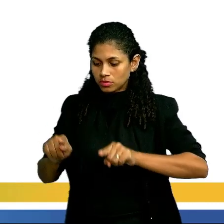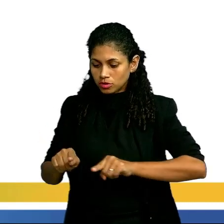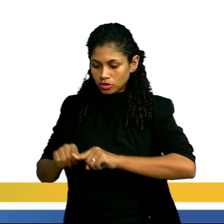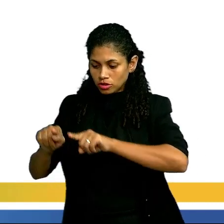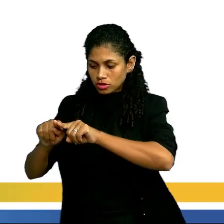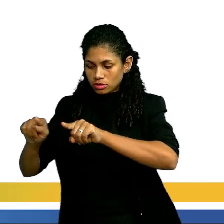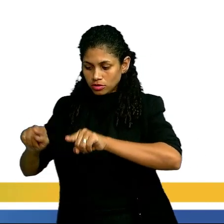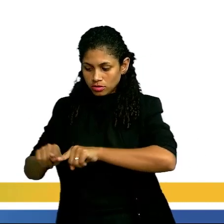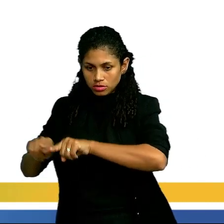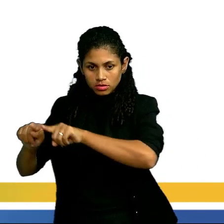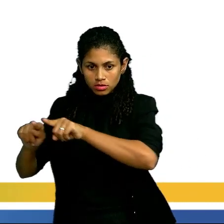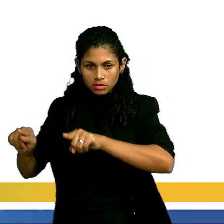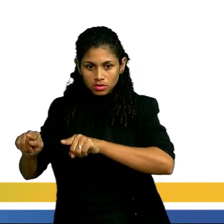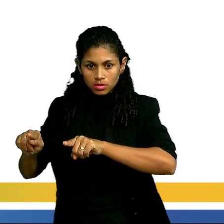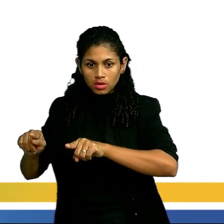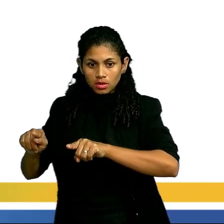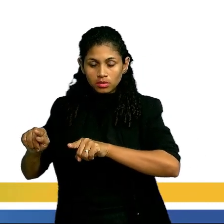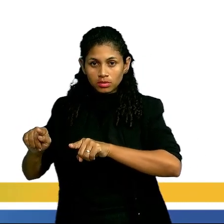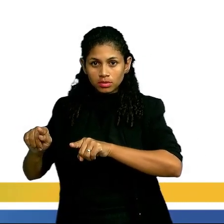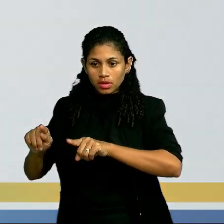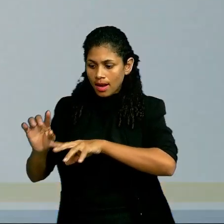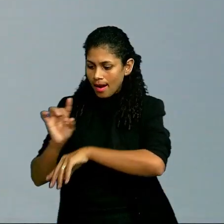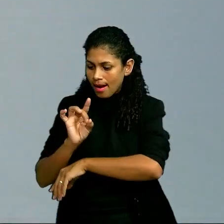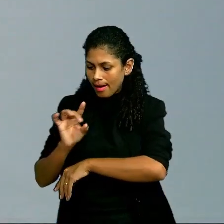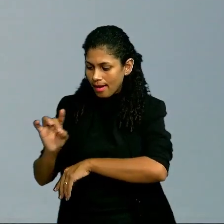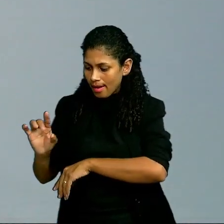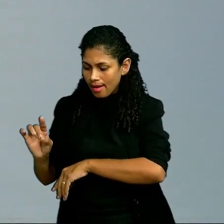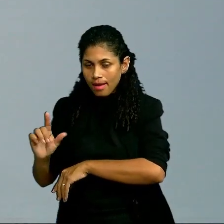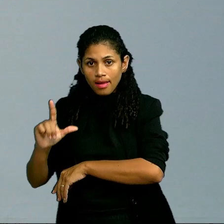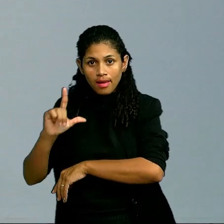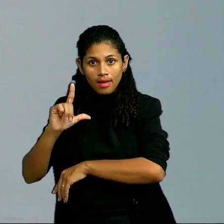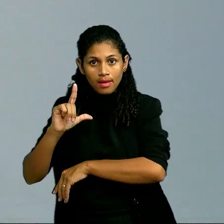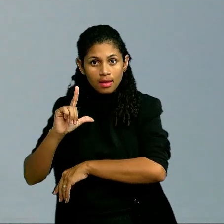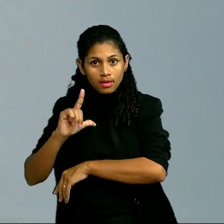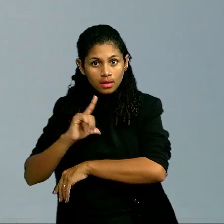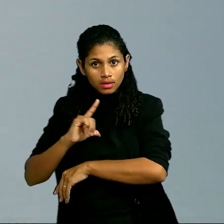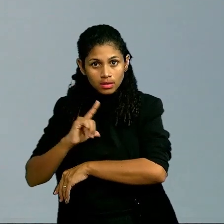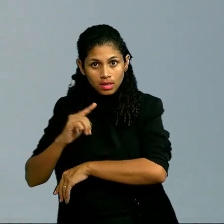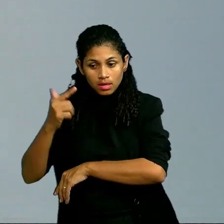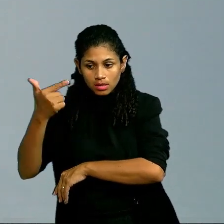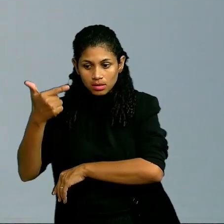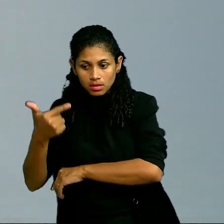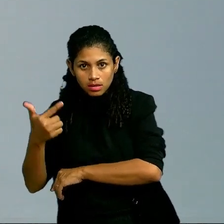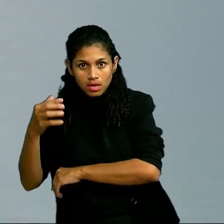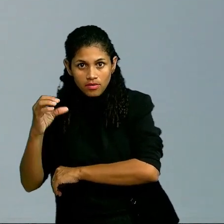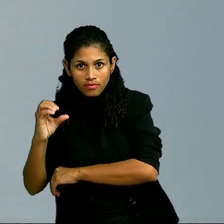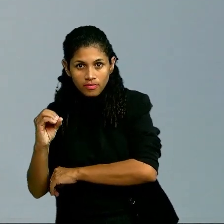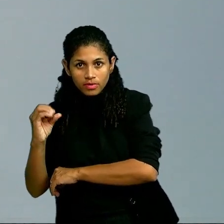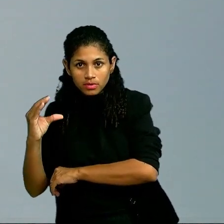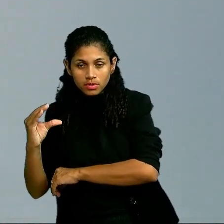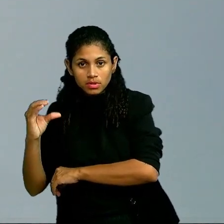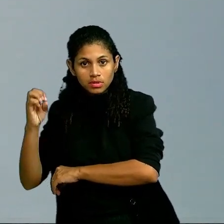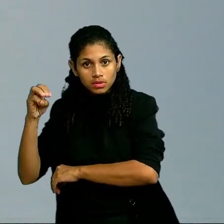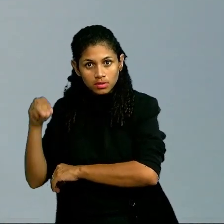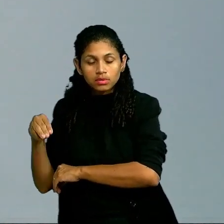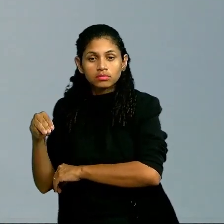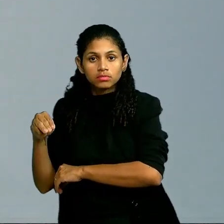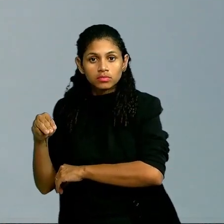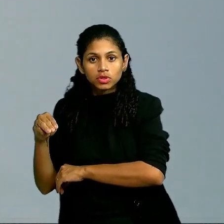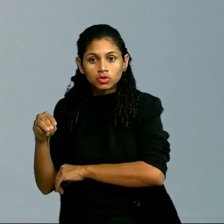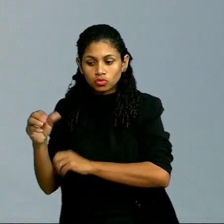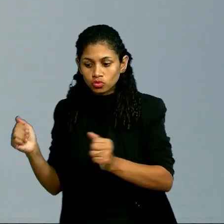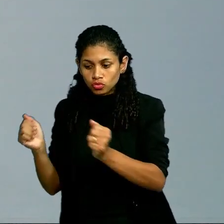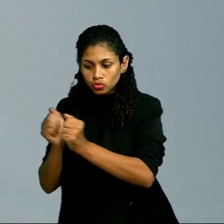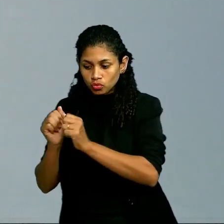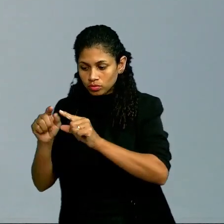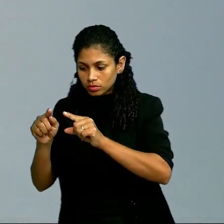60 centímetros. Logo, a gente vai saber que cada uma delas também é 20 centímetros,